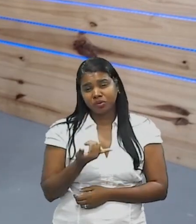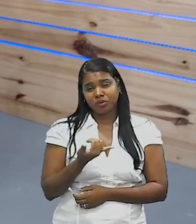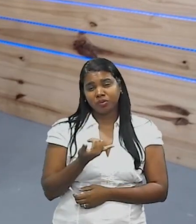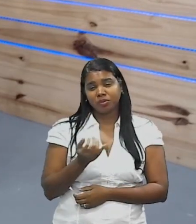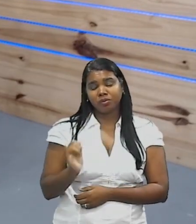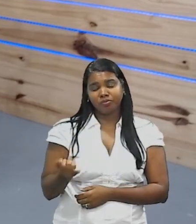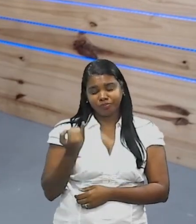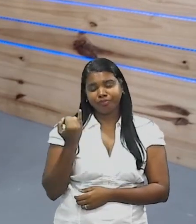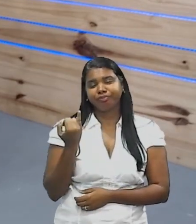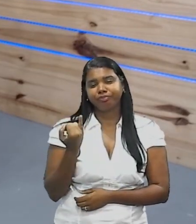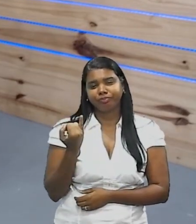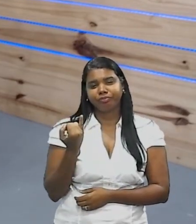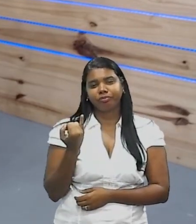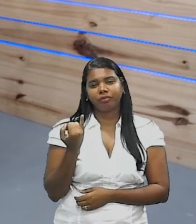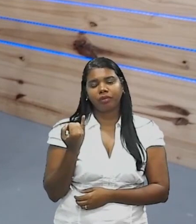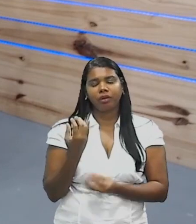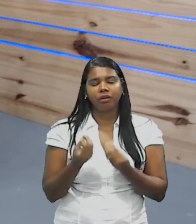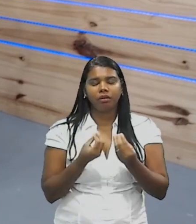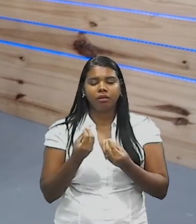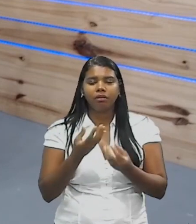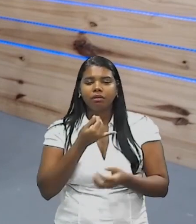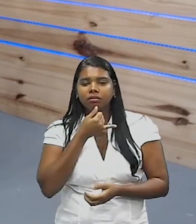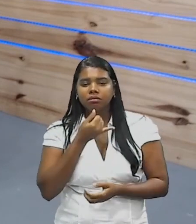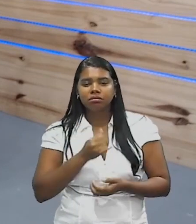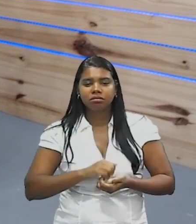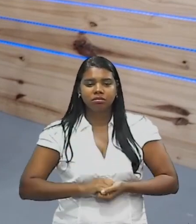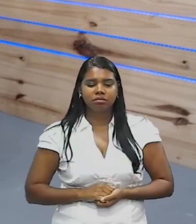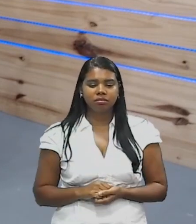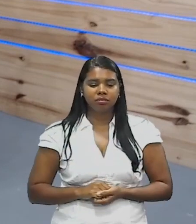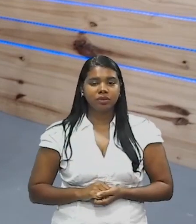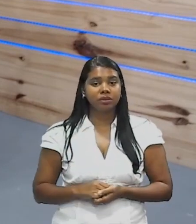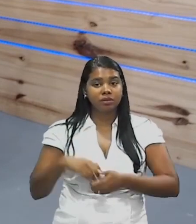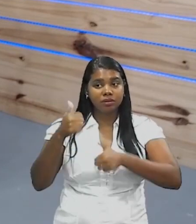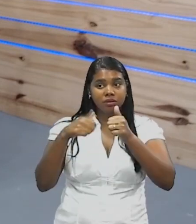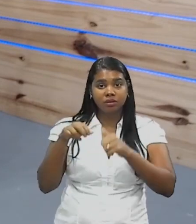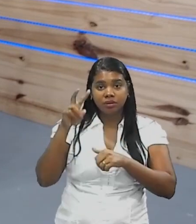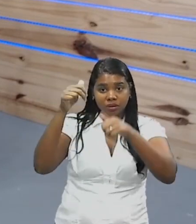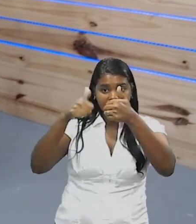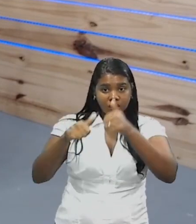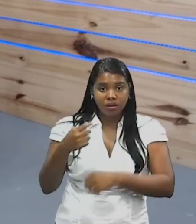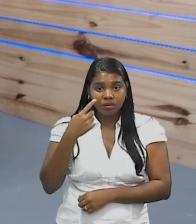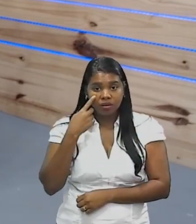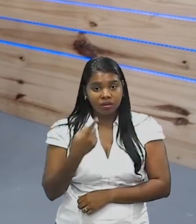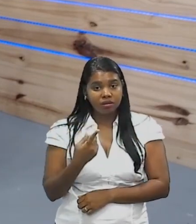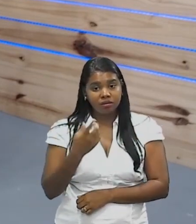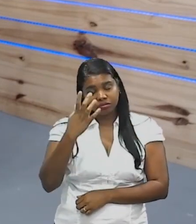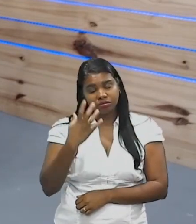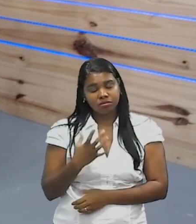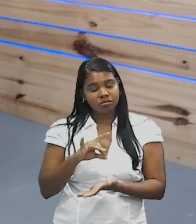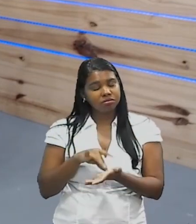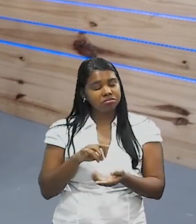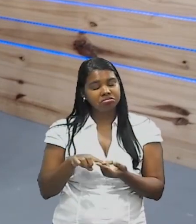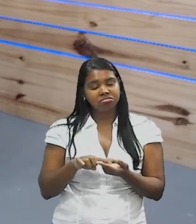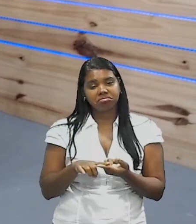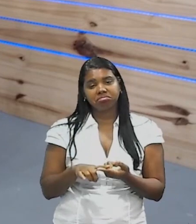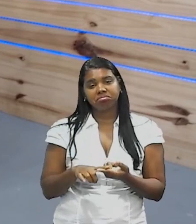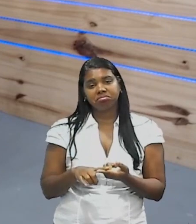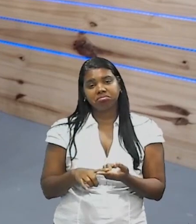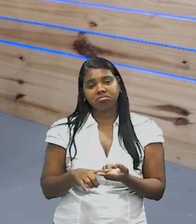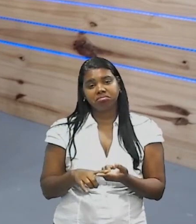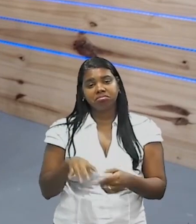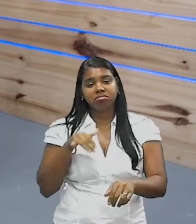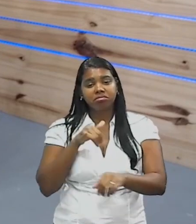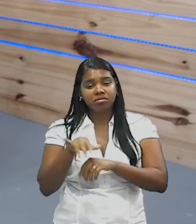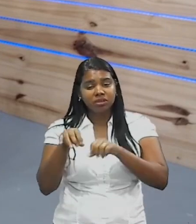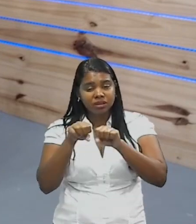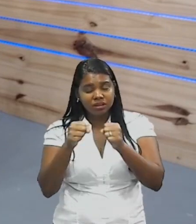vantagem, sendo, não sendo verídico, isso é muito sério, né? Sim. Então, é como a Adriana falou, quebra